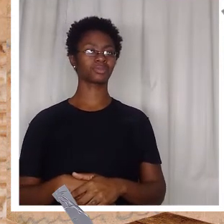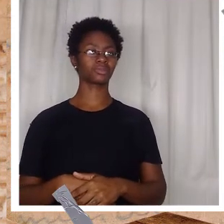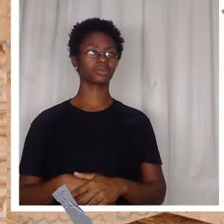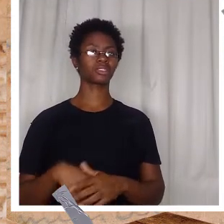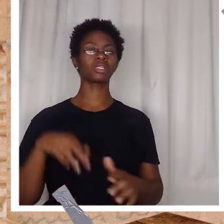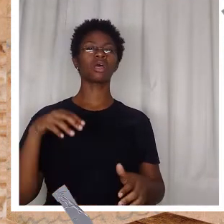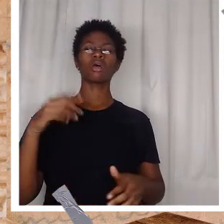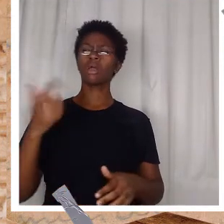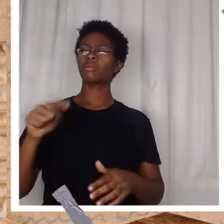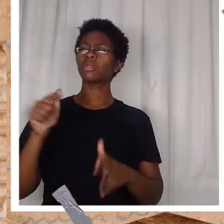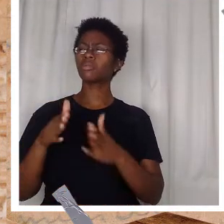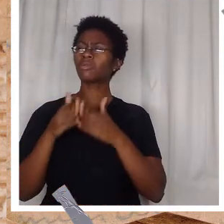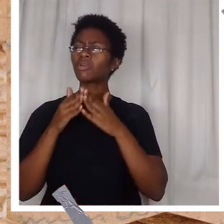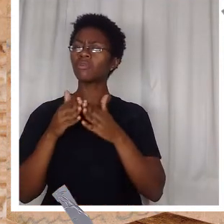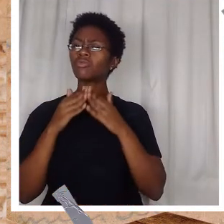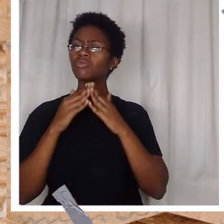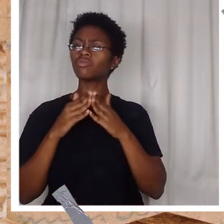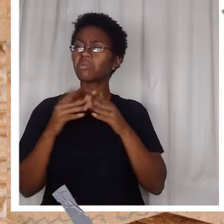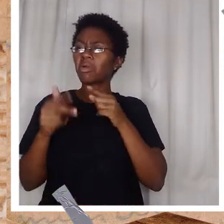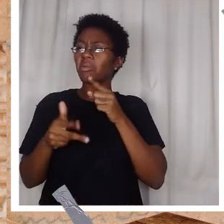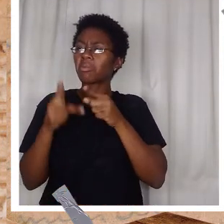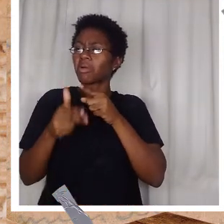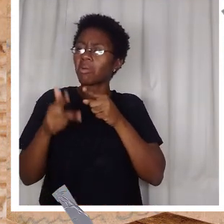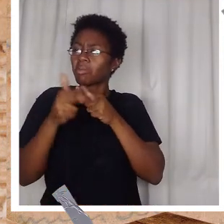Rabelo, repete Perfeito, aqui.